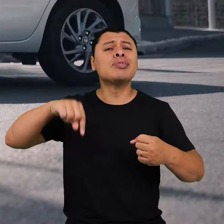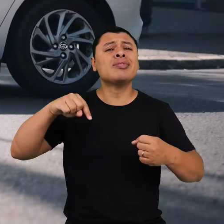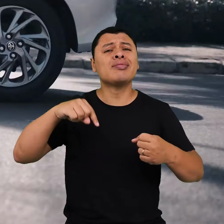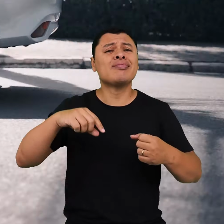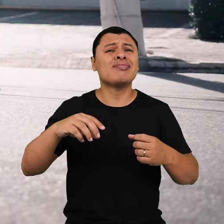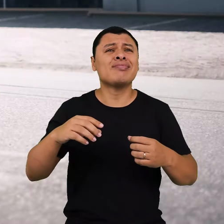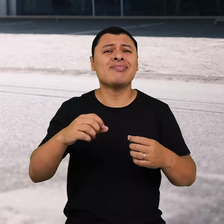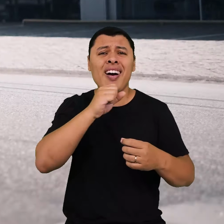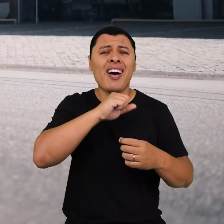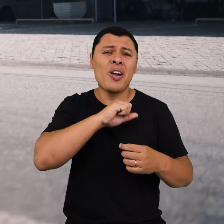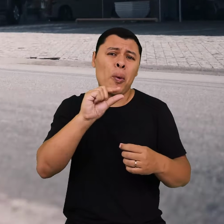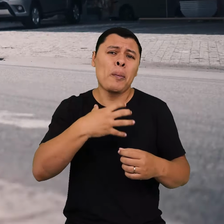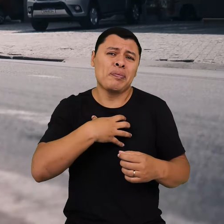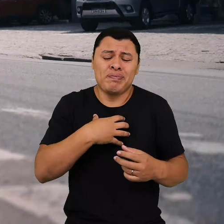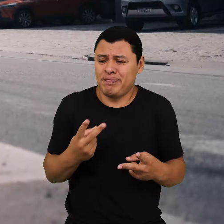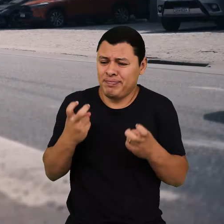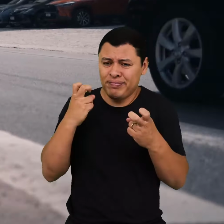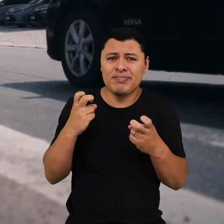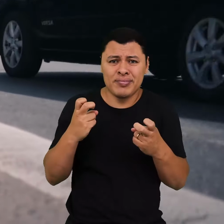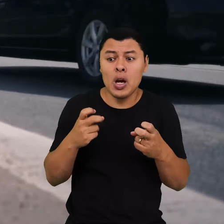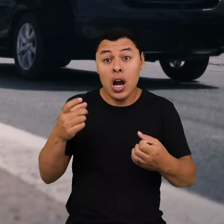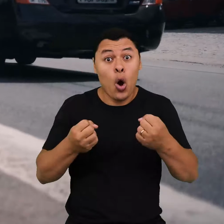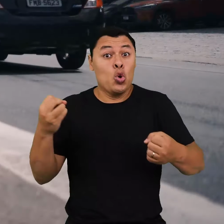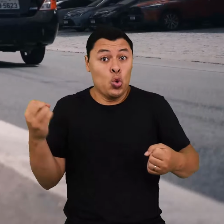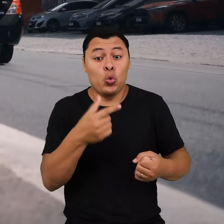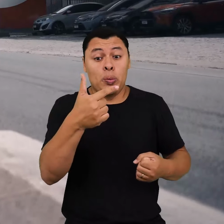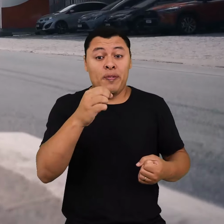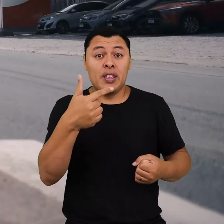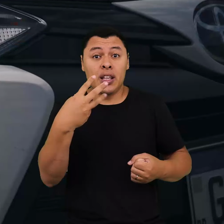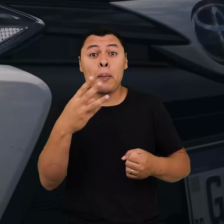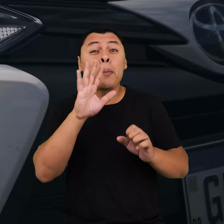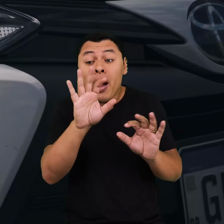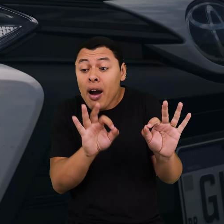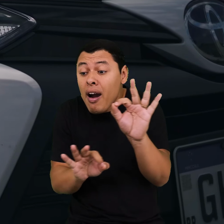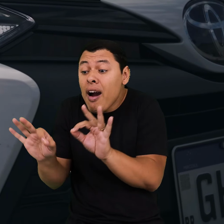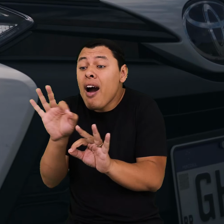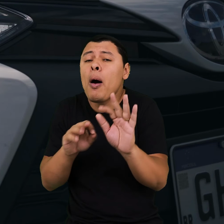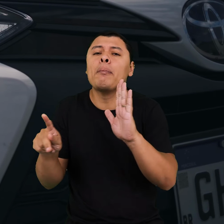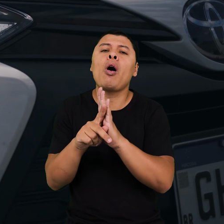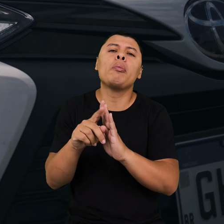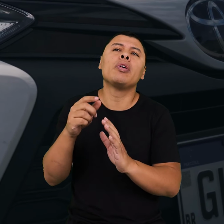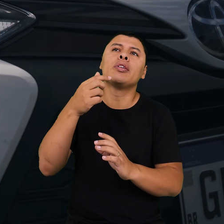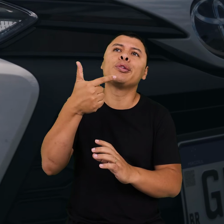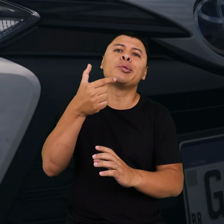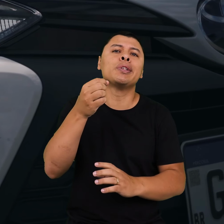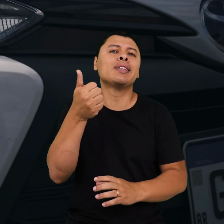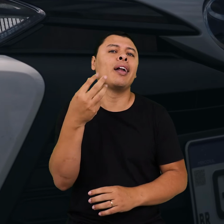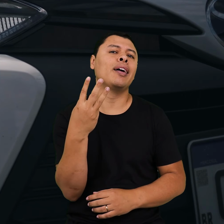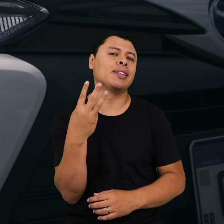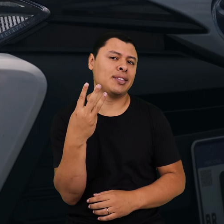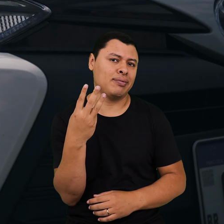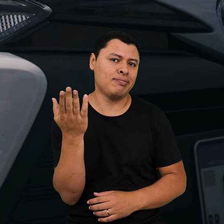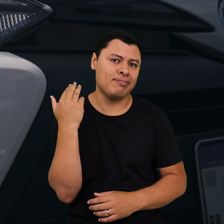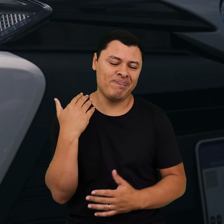um fato que a arquitetura, ela, vamos dizer assim, acaba entregando um pouco a idade do projeto. Um outro ponto